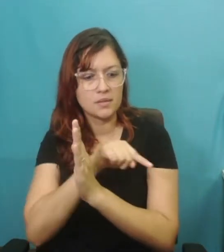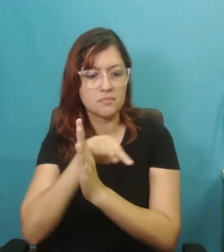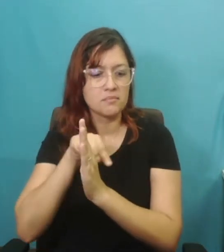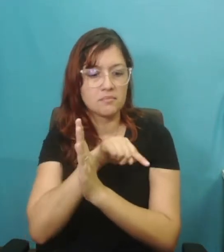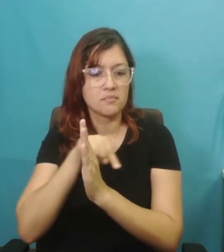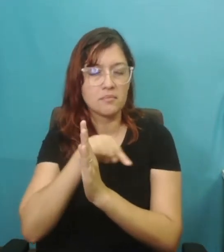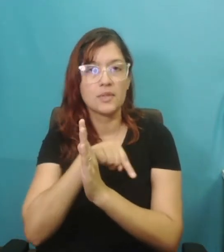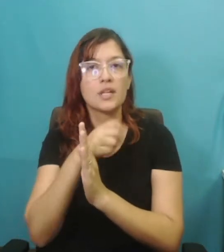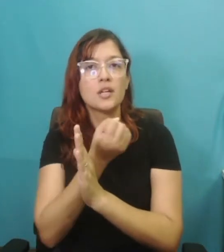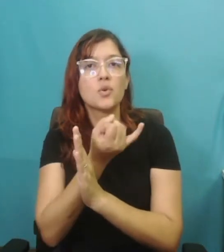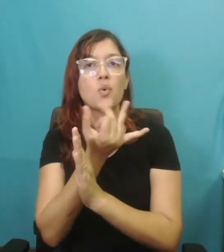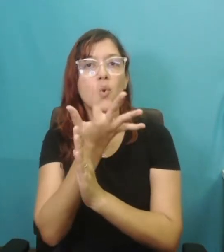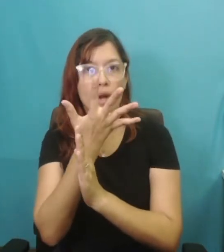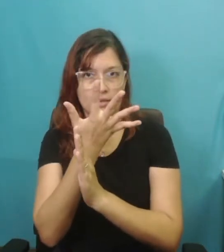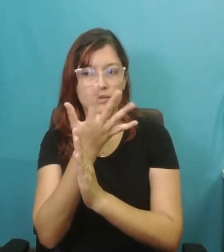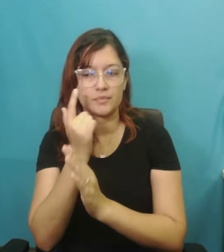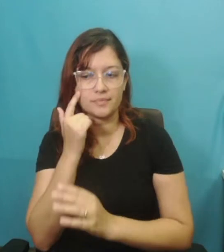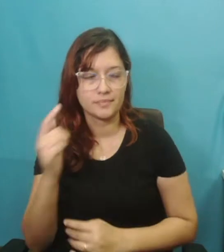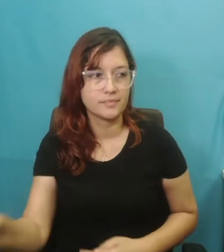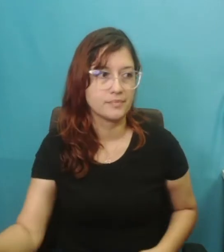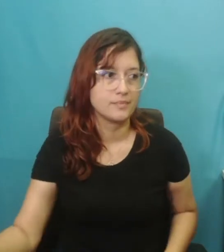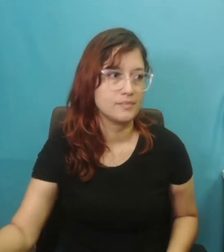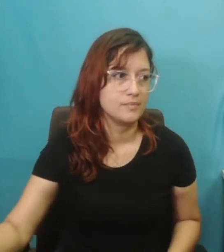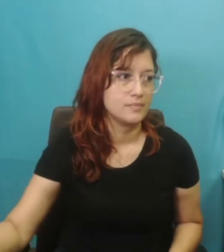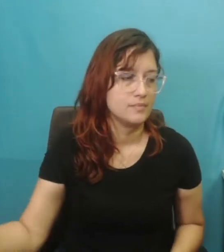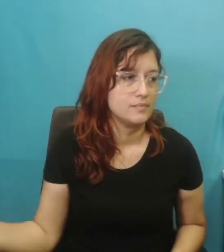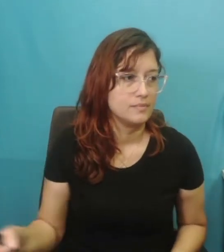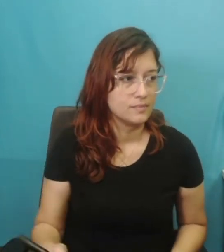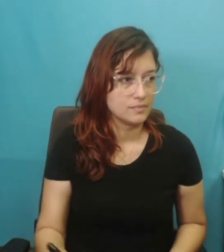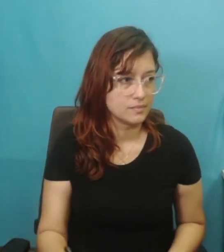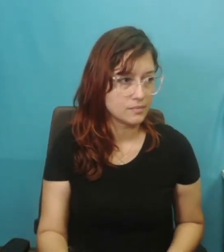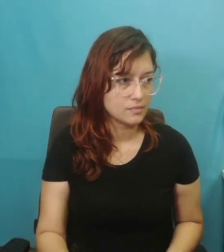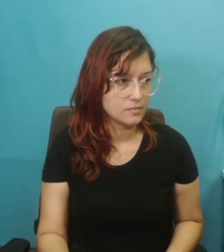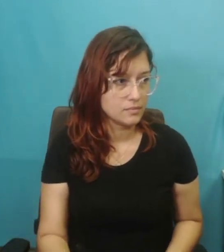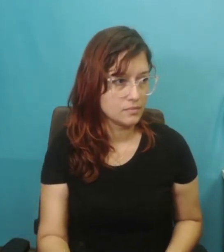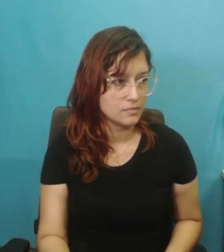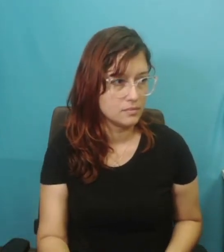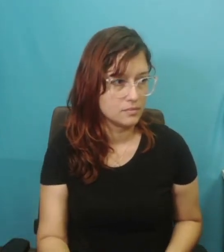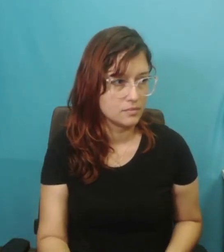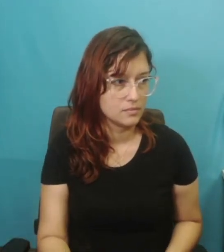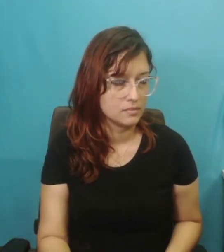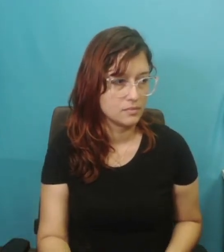pelo deslocamento de quando ele estava em equilíbrio e quando ele se deslocou.